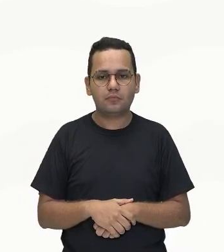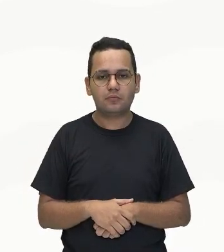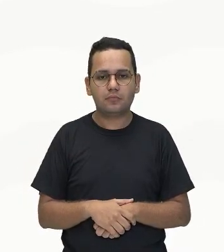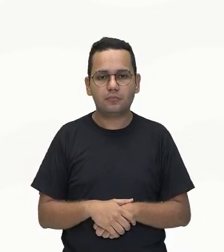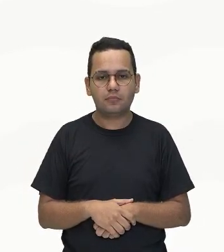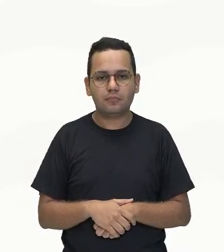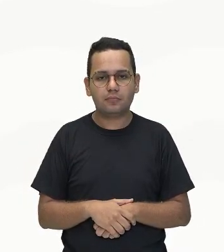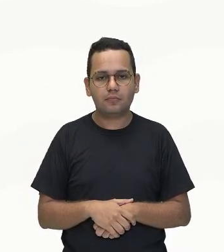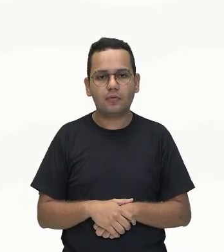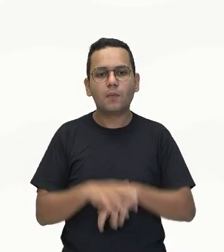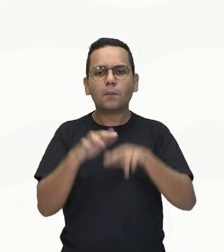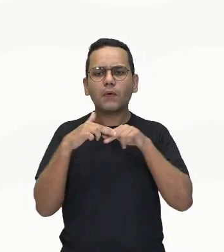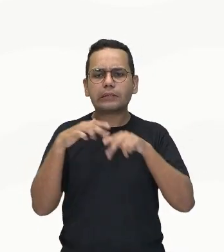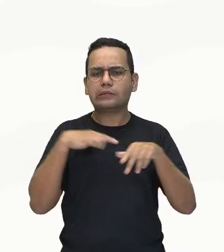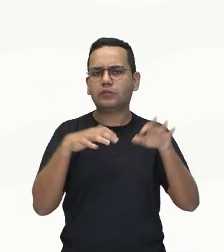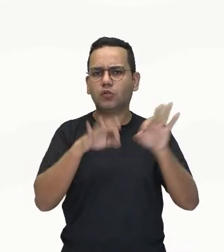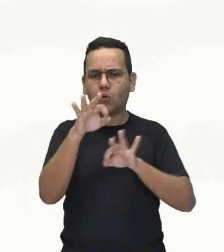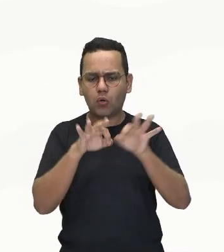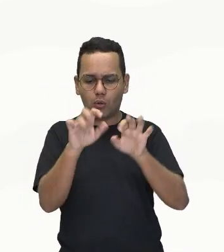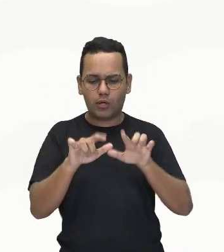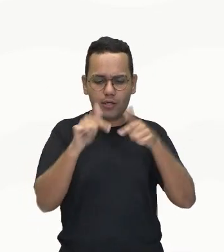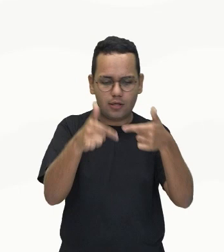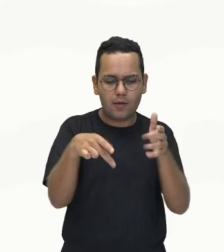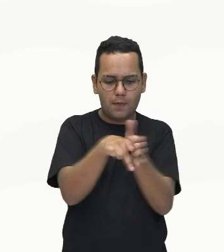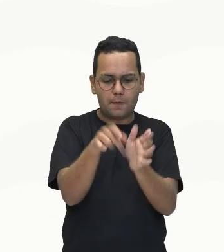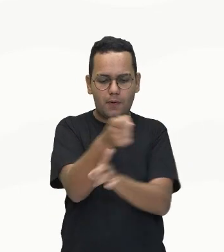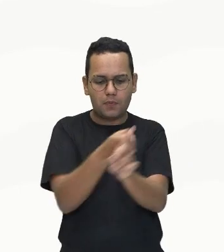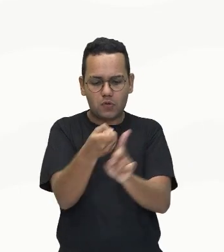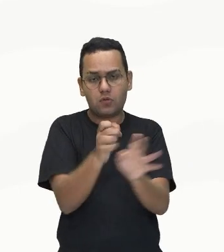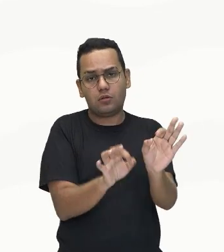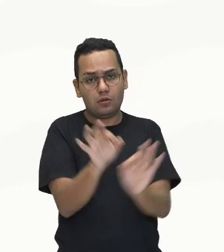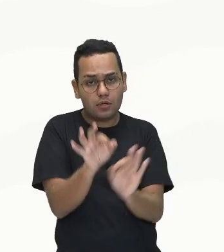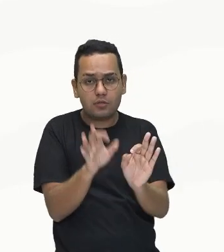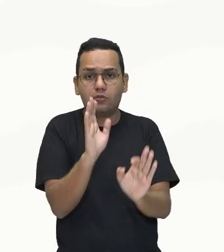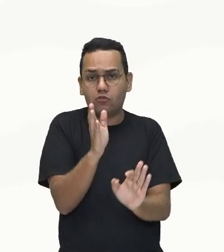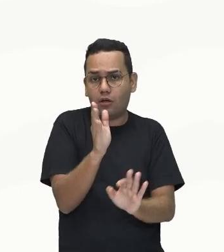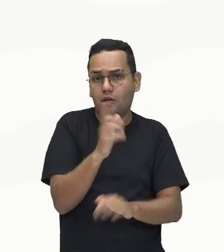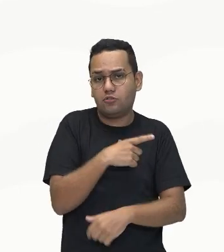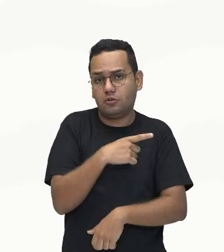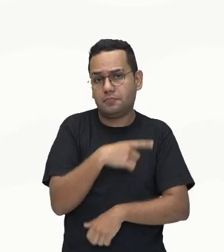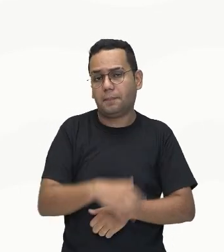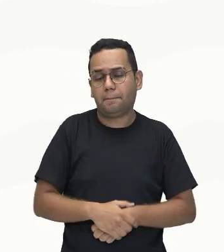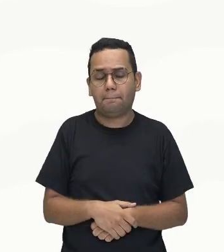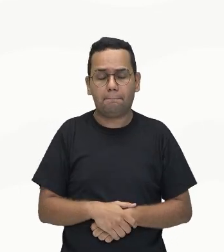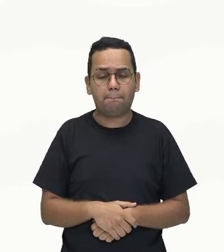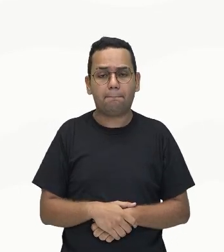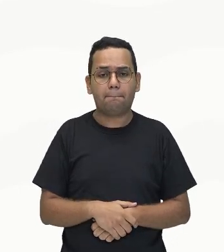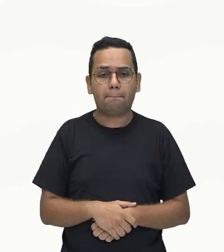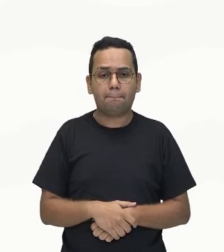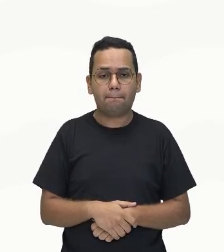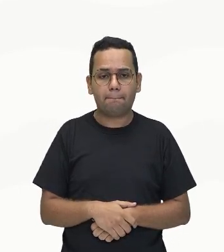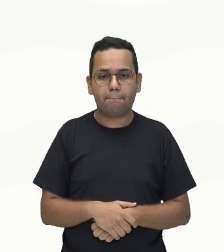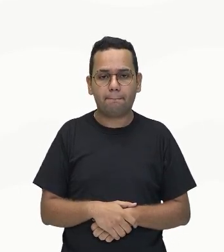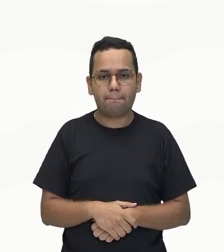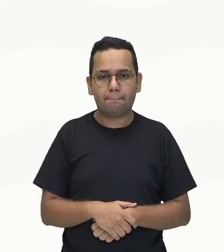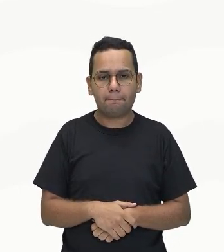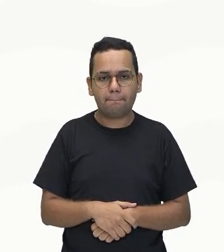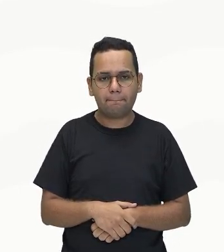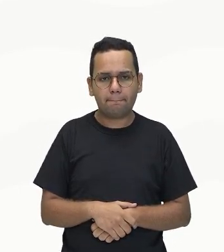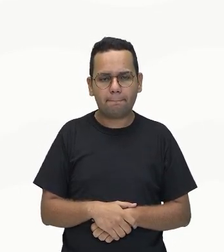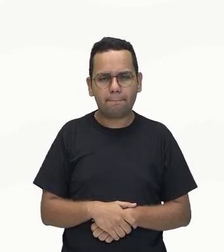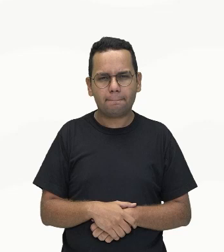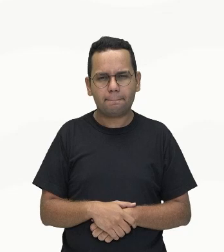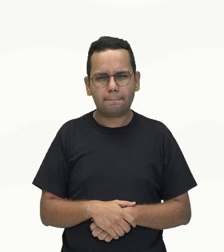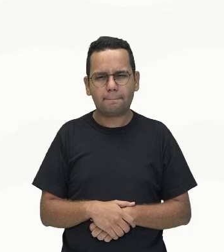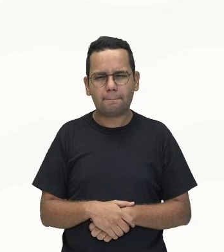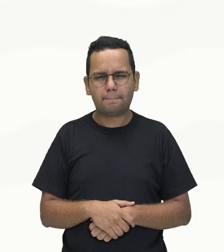das suas atividades e das suas dinâmicas sociais, não é isso, professor Eberson? Exatamente, professor. Então a gente vai ver esse processo de ocupação